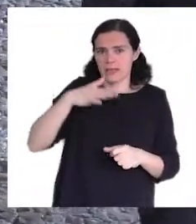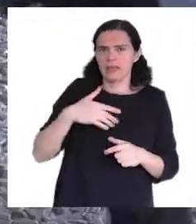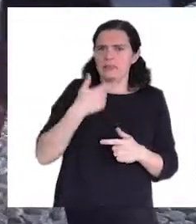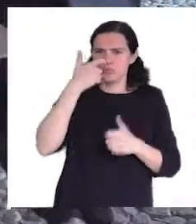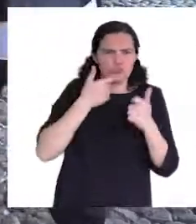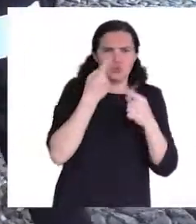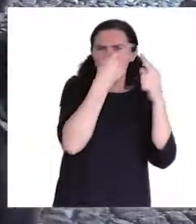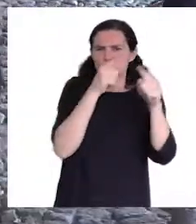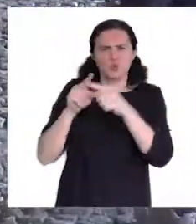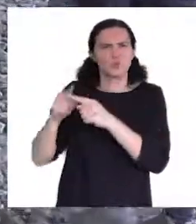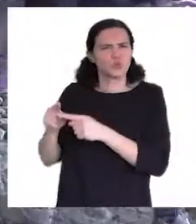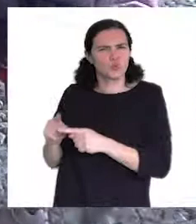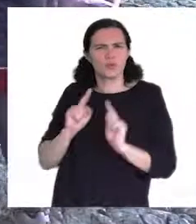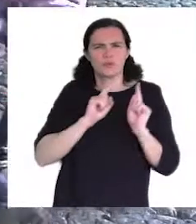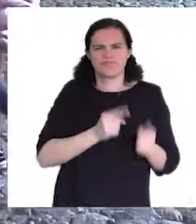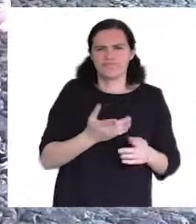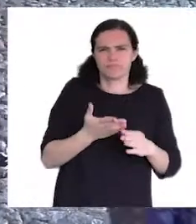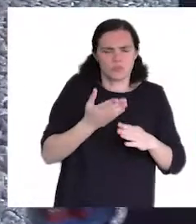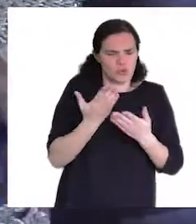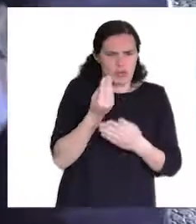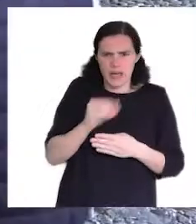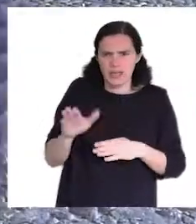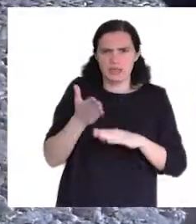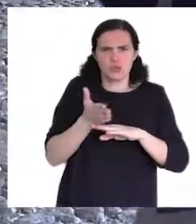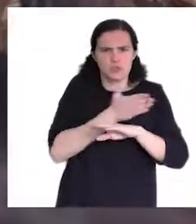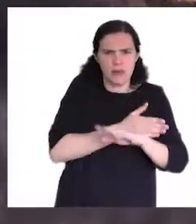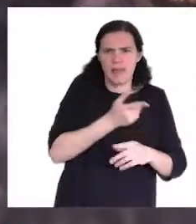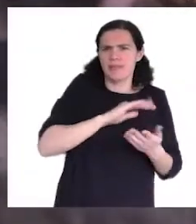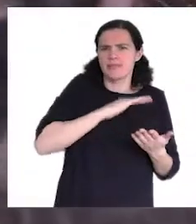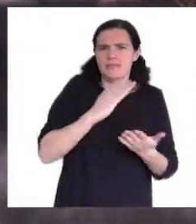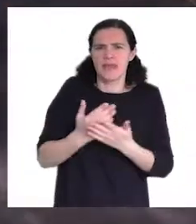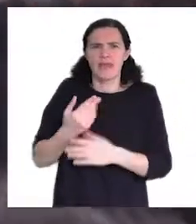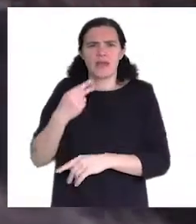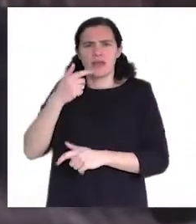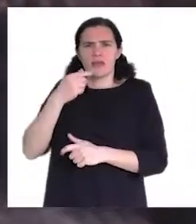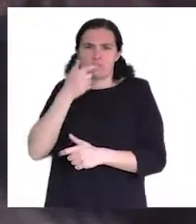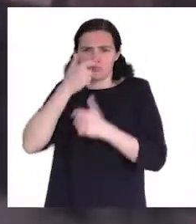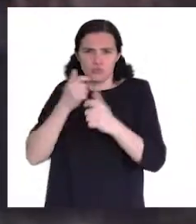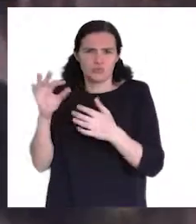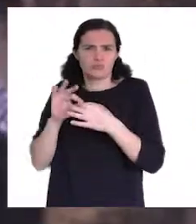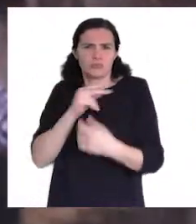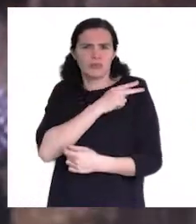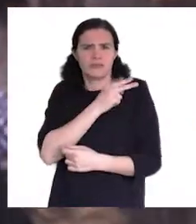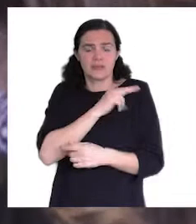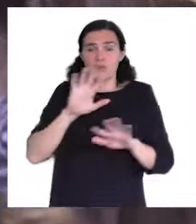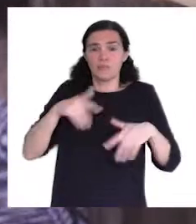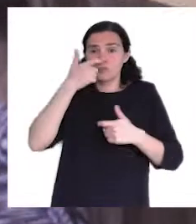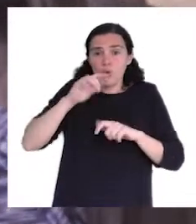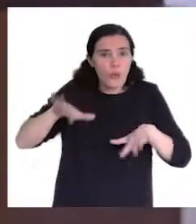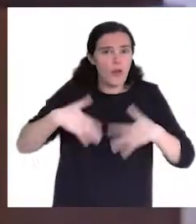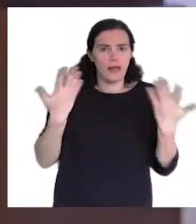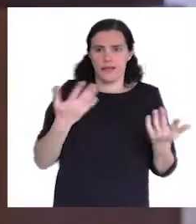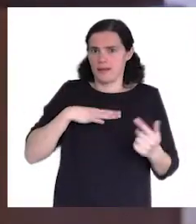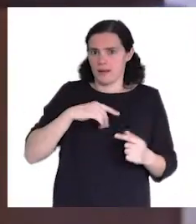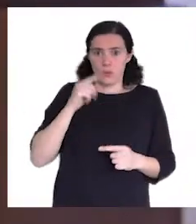muito transversal, que vai desde o pré-escolar, das crianças do pré-escolar, até à universidade, ou mesmo qualquer visitante que